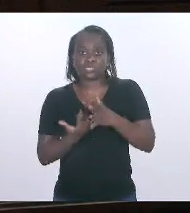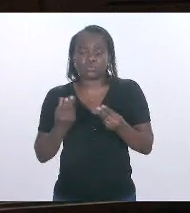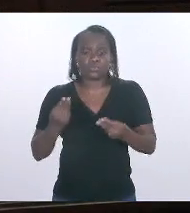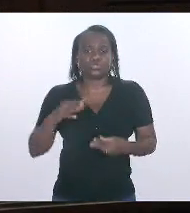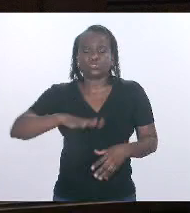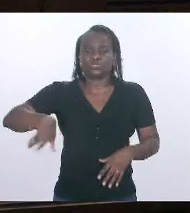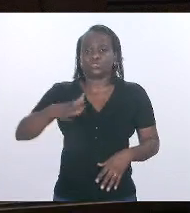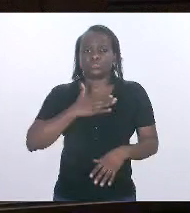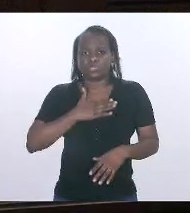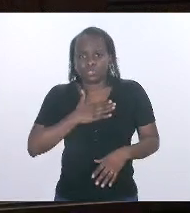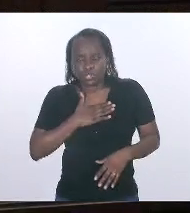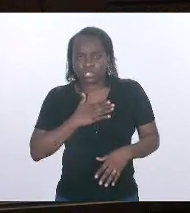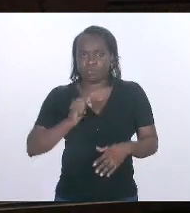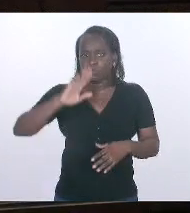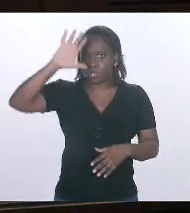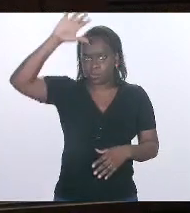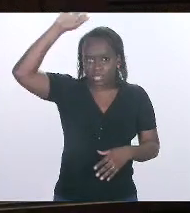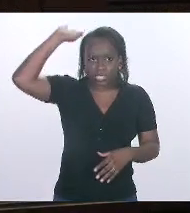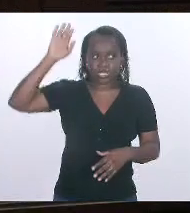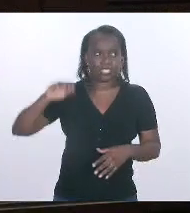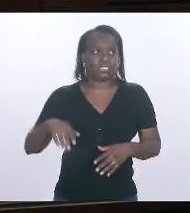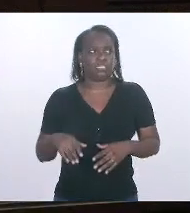querida e amada como o bombeiro,